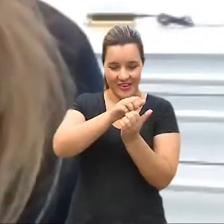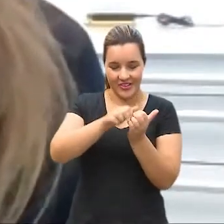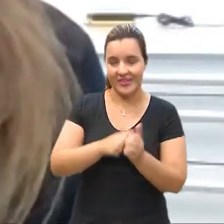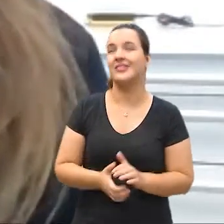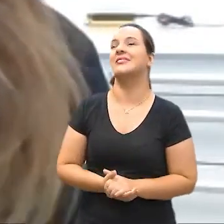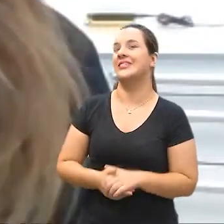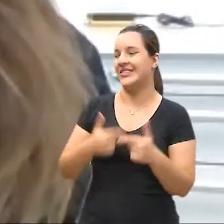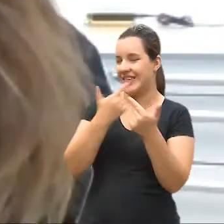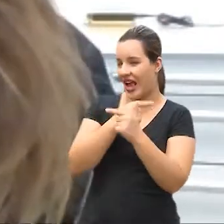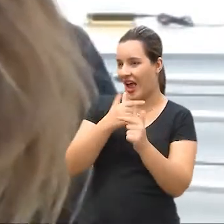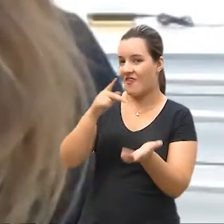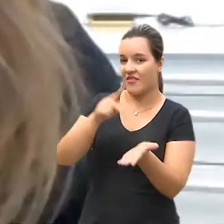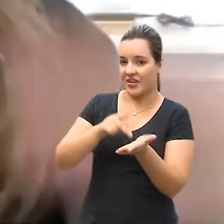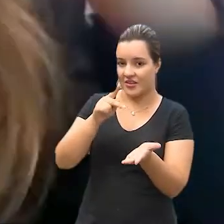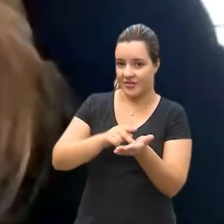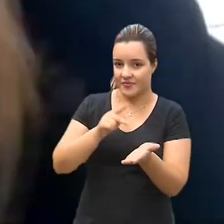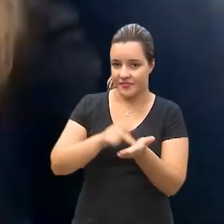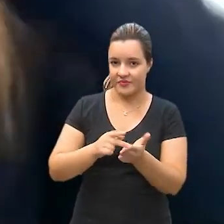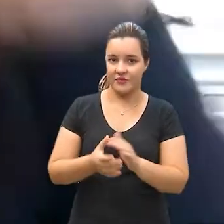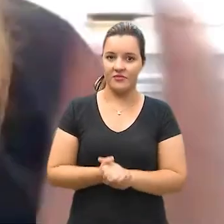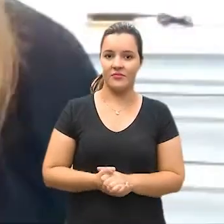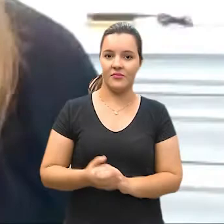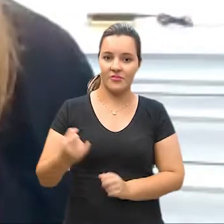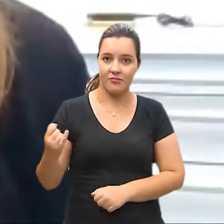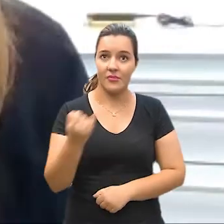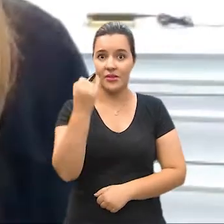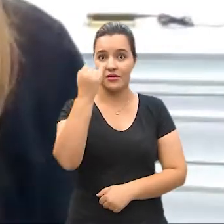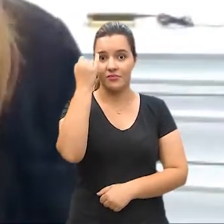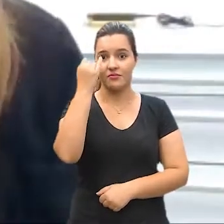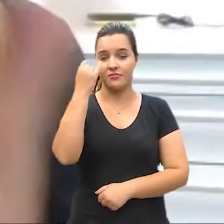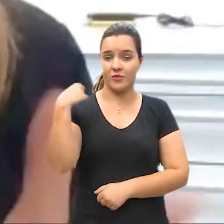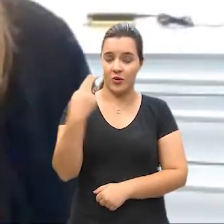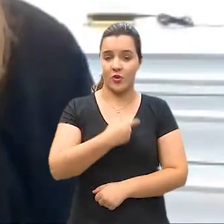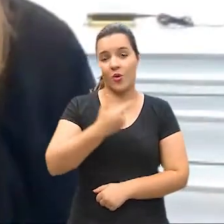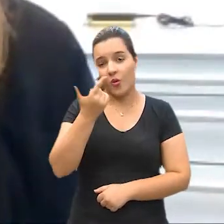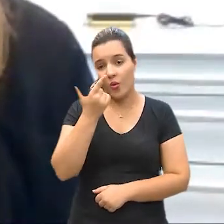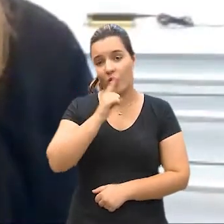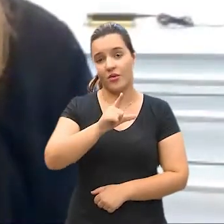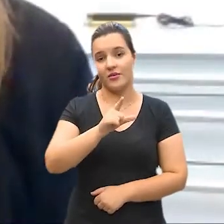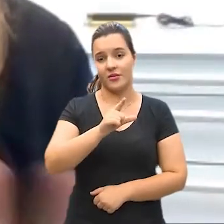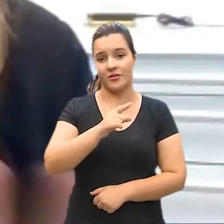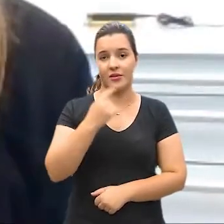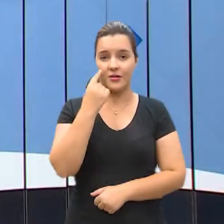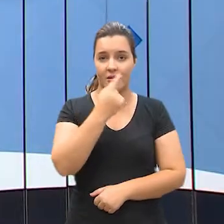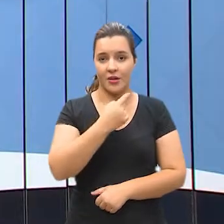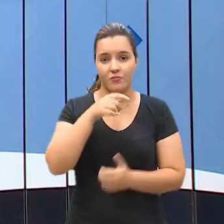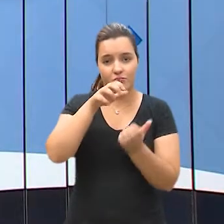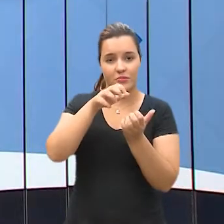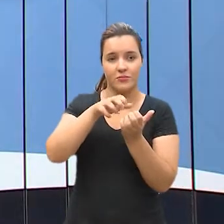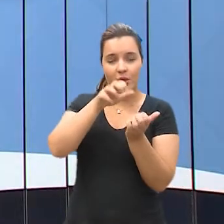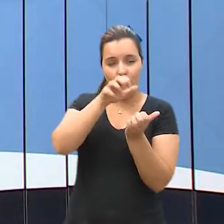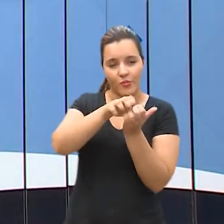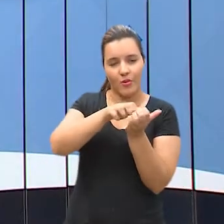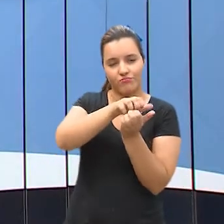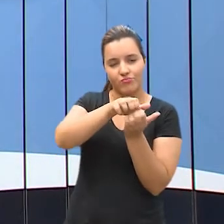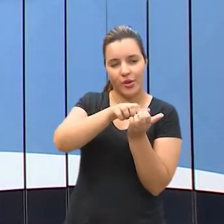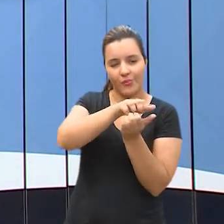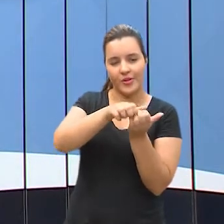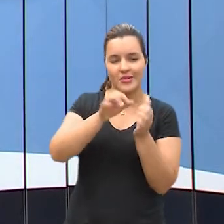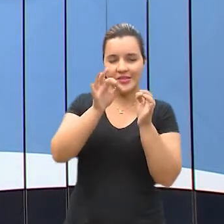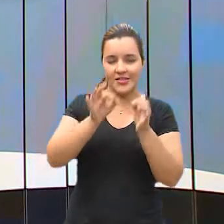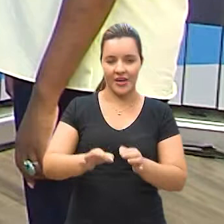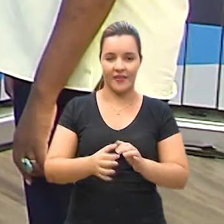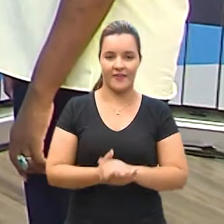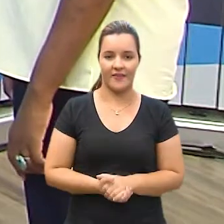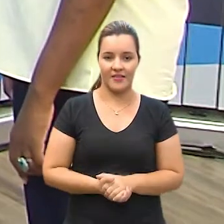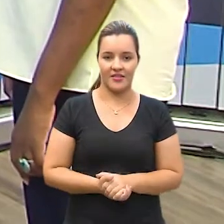o que eu quis dizer foi, é importante que a gente consiga ter uma mordida correta, né? Então, se o paciente,